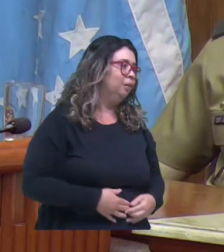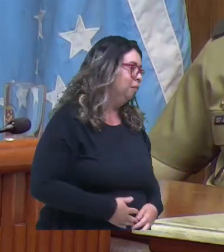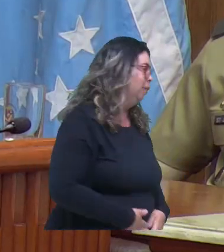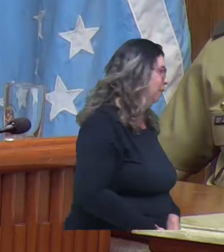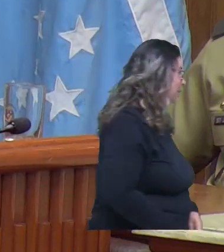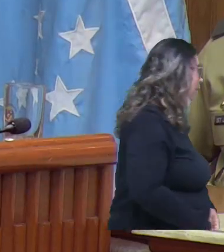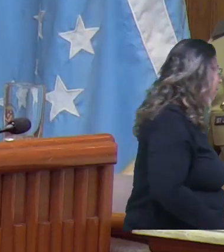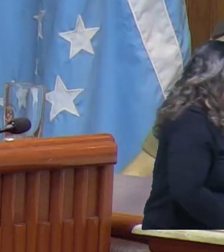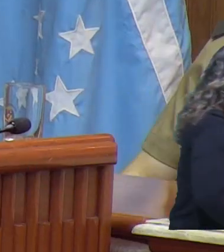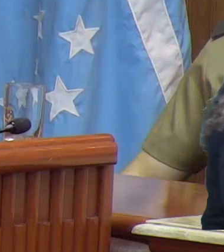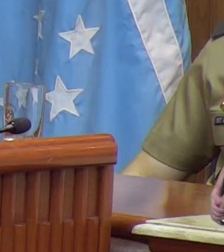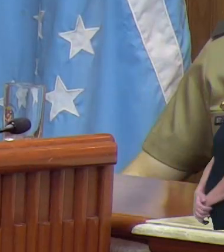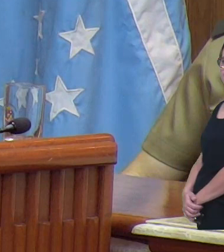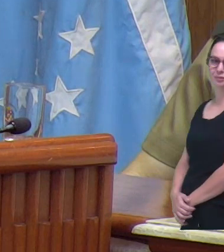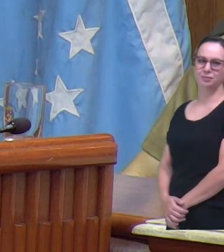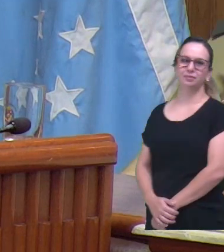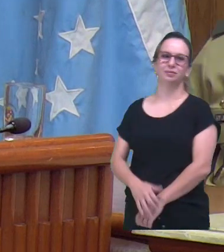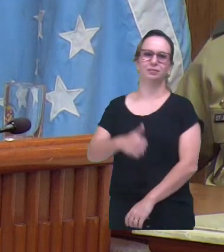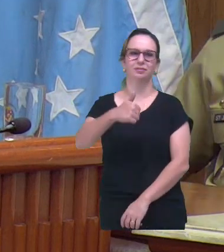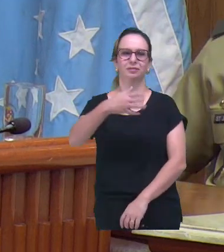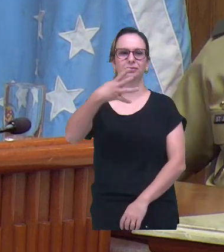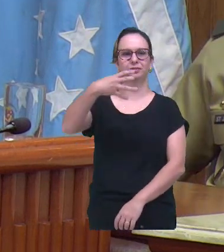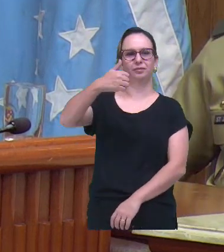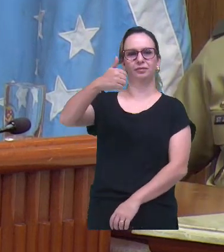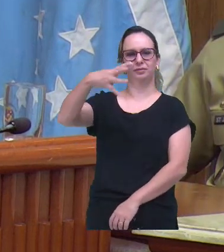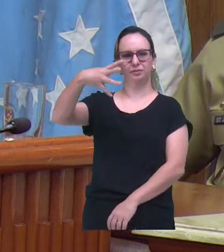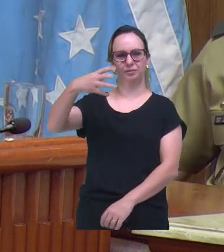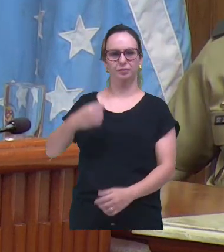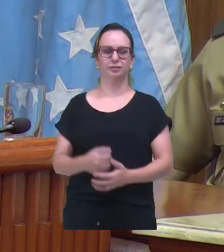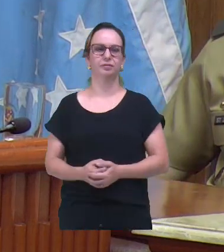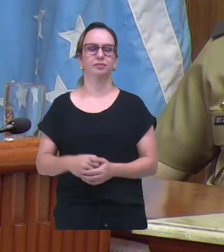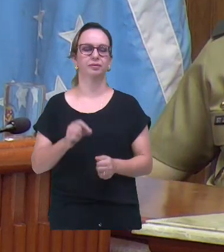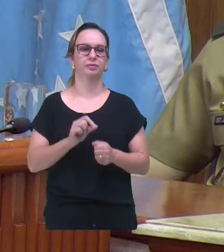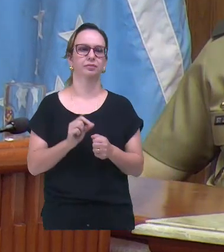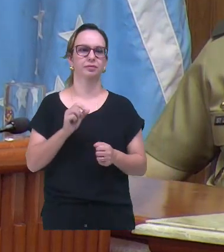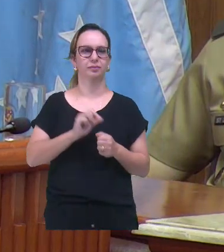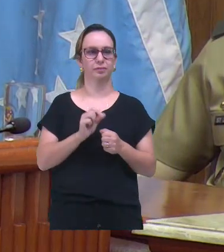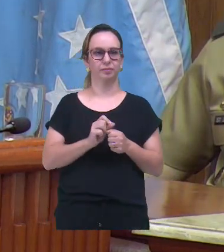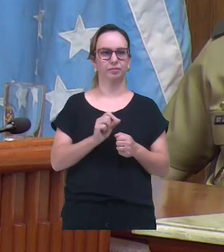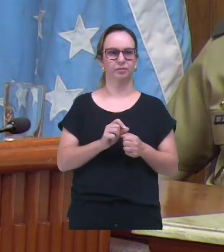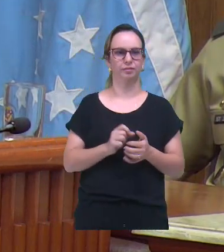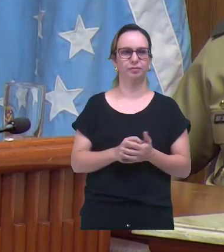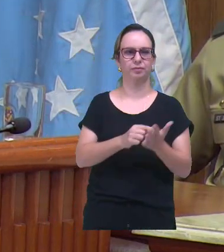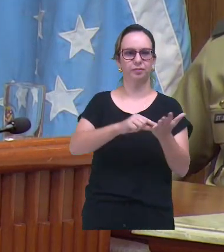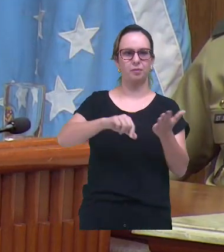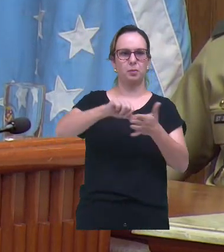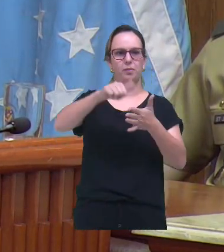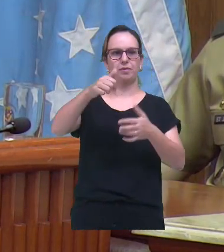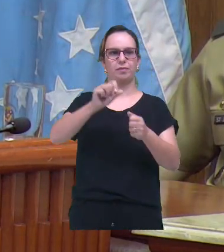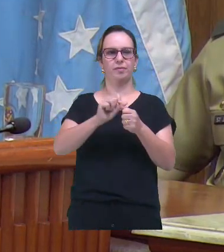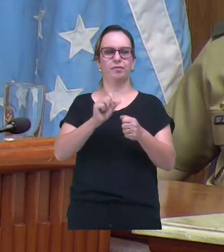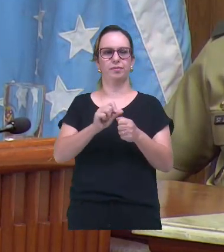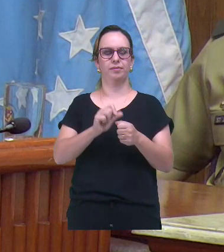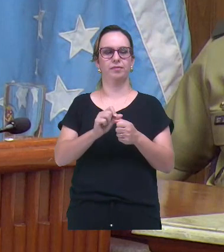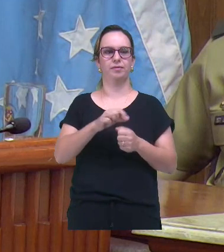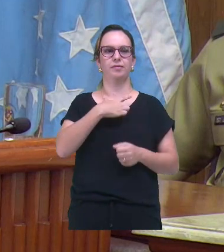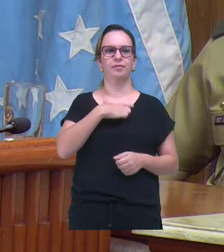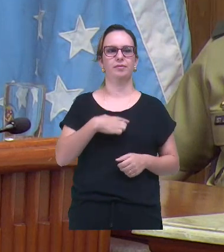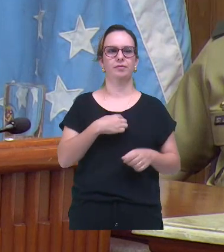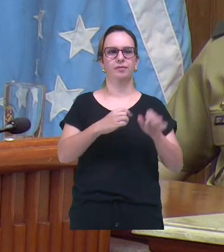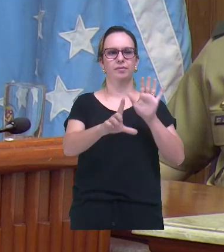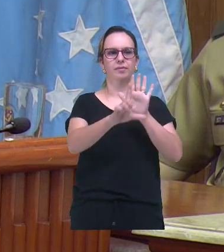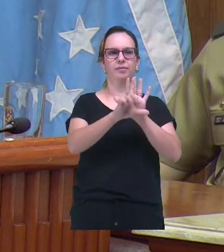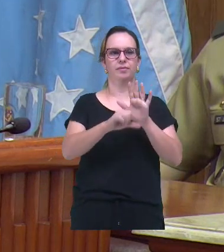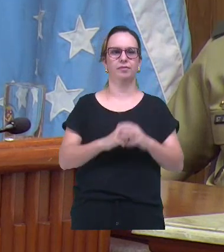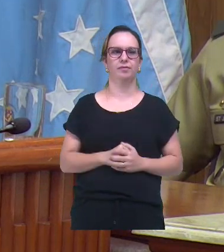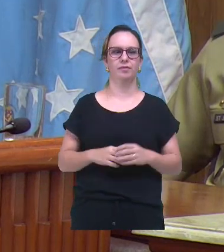número 414, de 14 de outubro de 2021, que prevê. Artigo 1º. Fica instituída a Medalha Legislativa